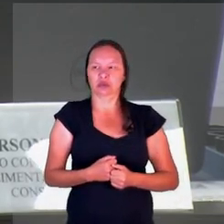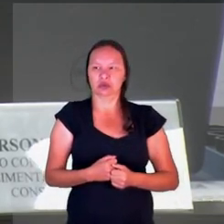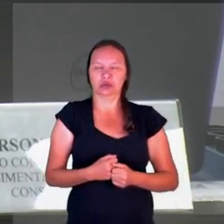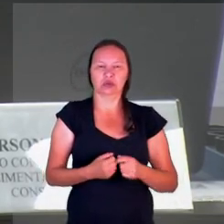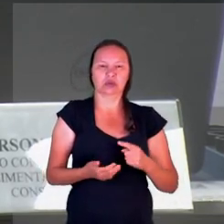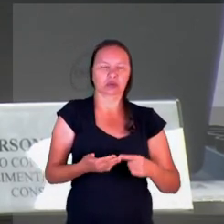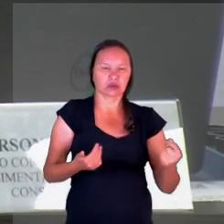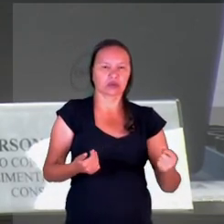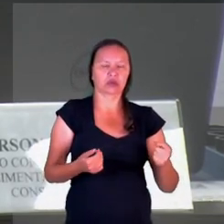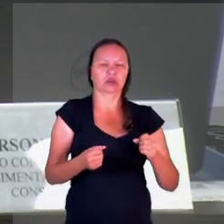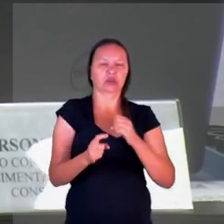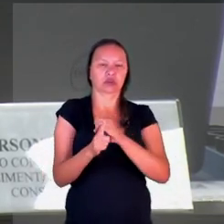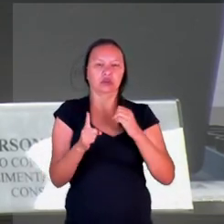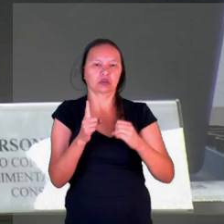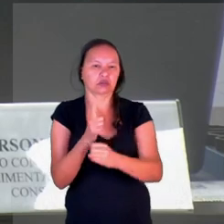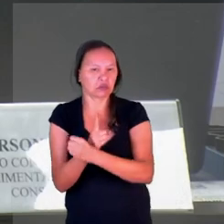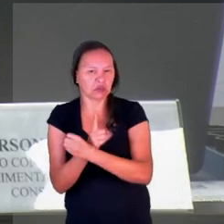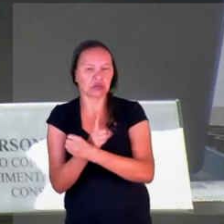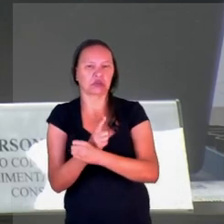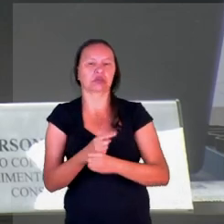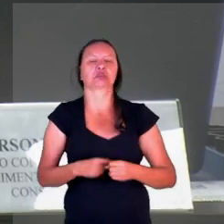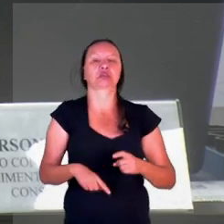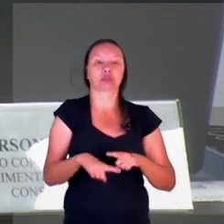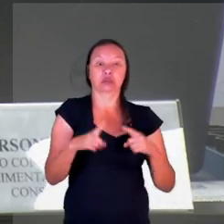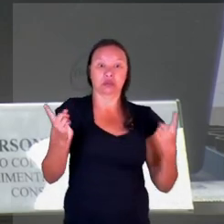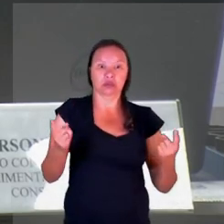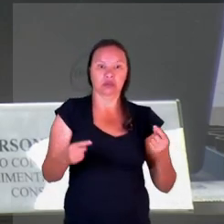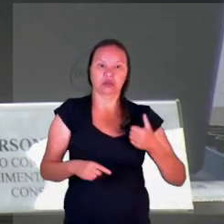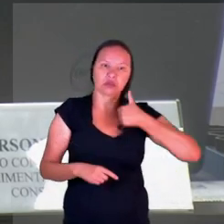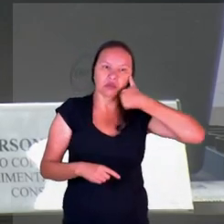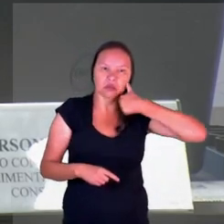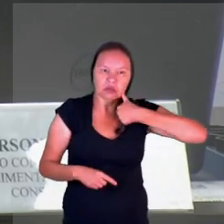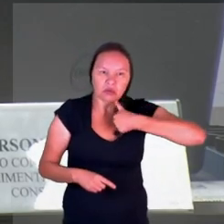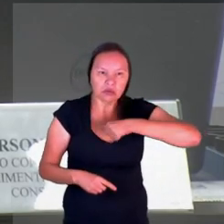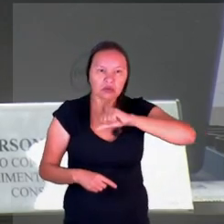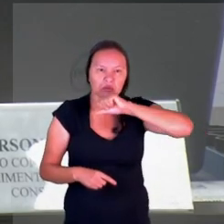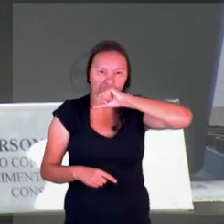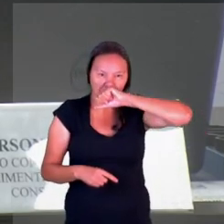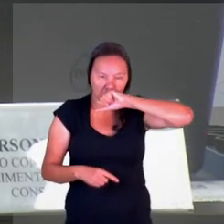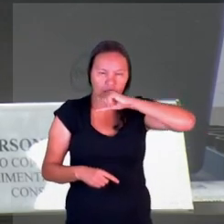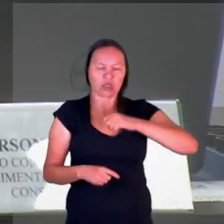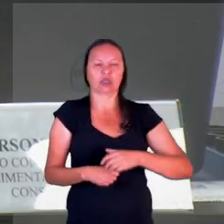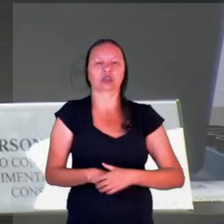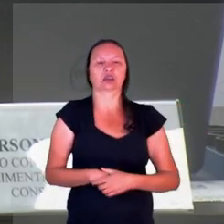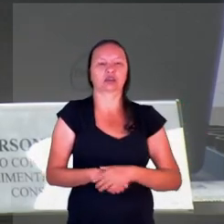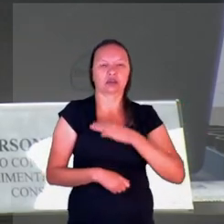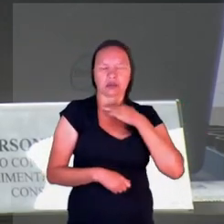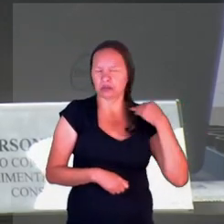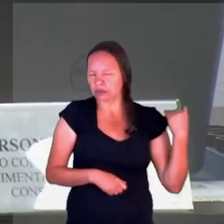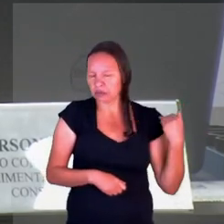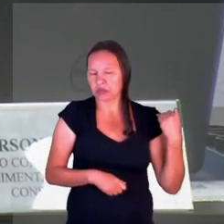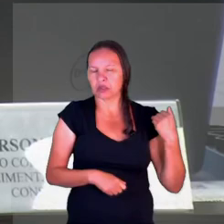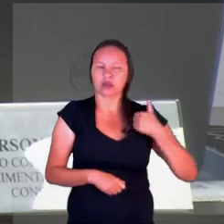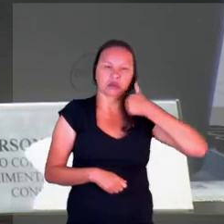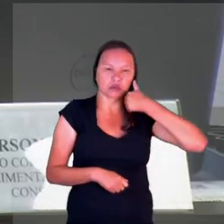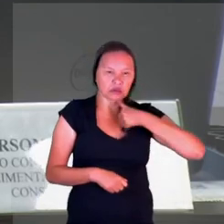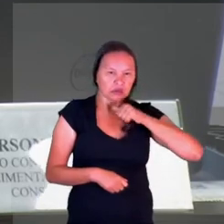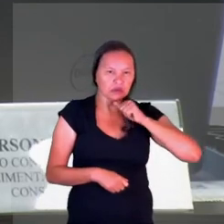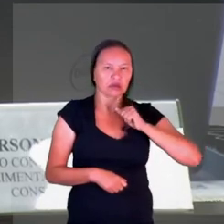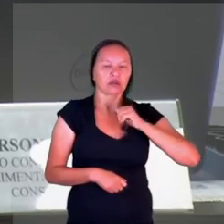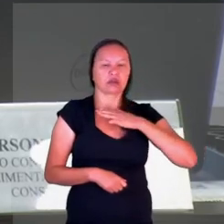recorte social muito bem definido são mulheres a maioria né então dessas que morre a maioria são meninas